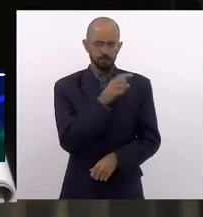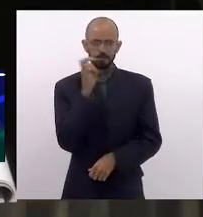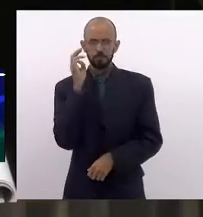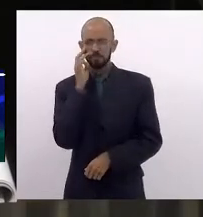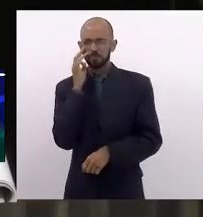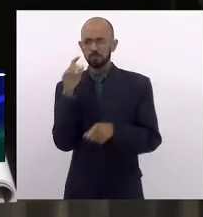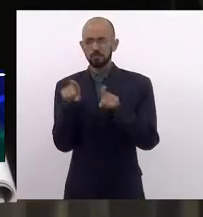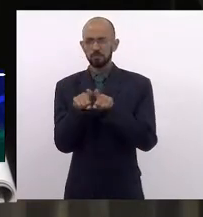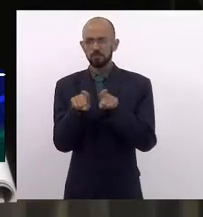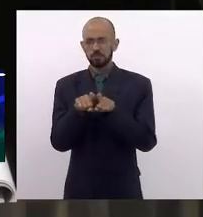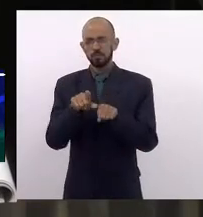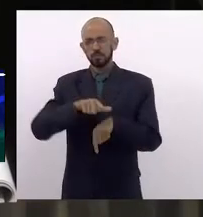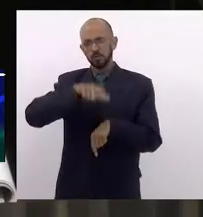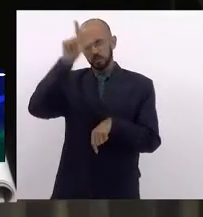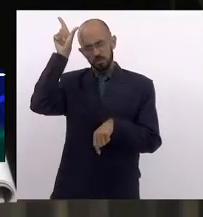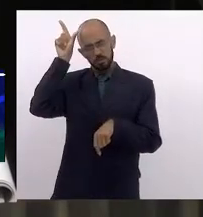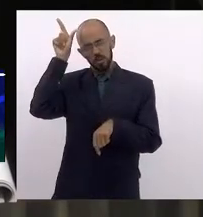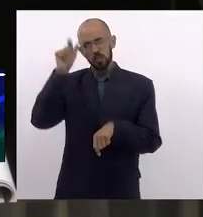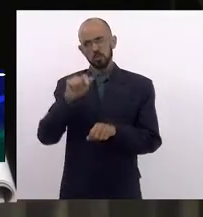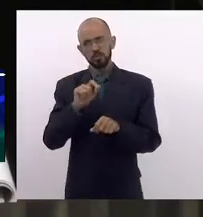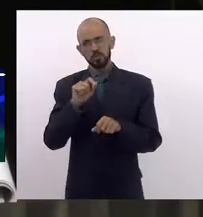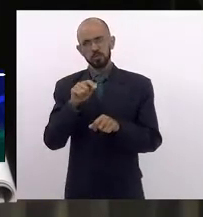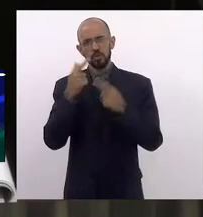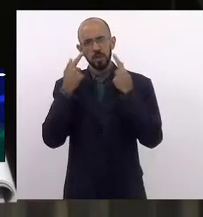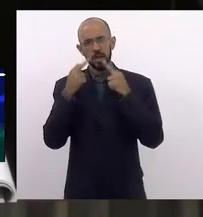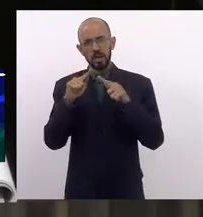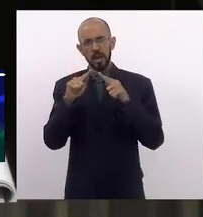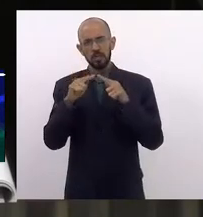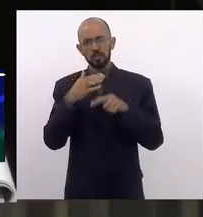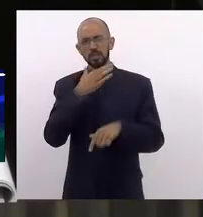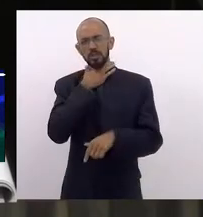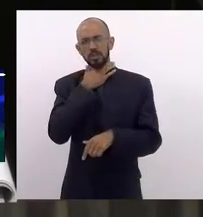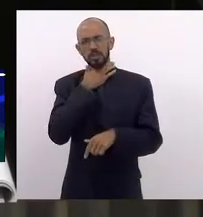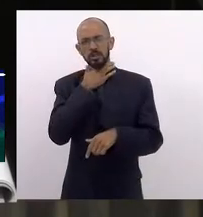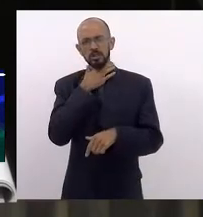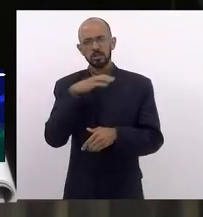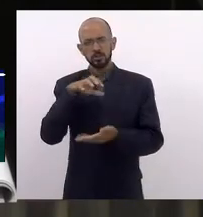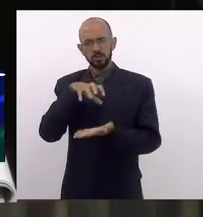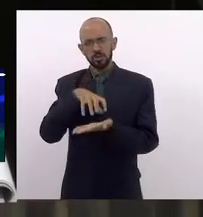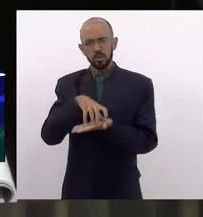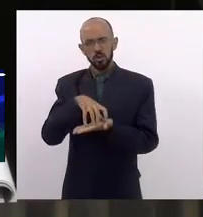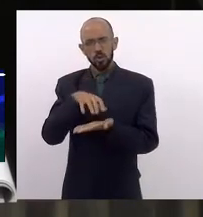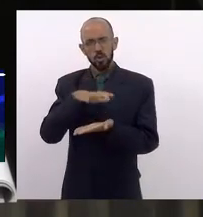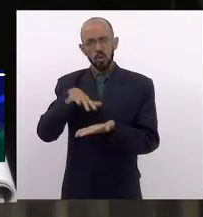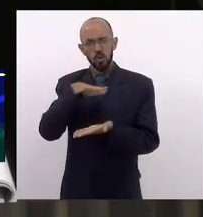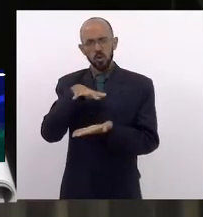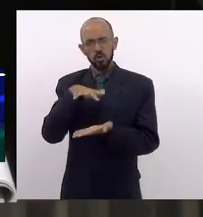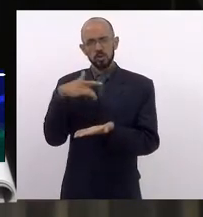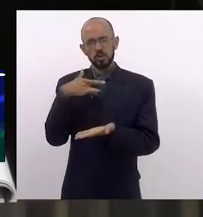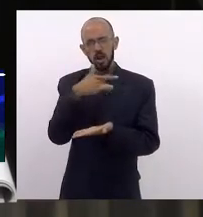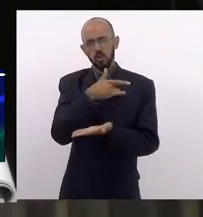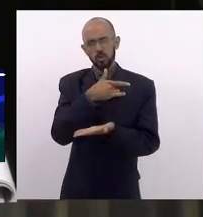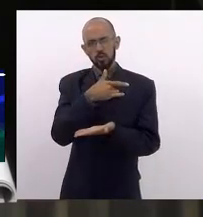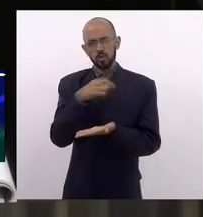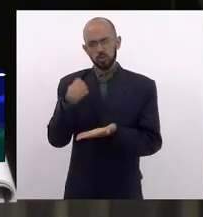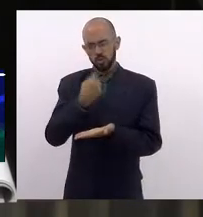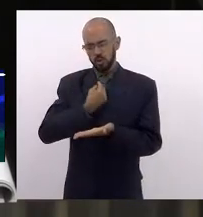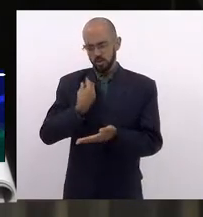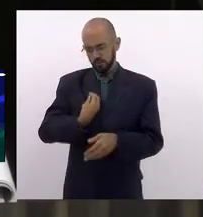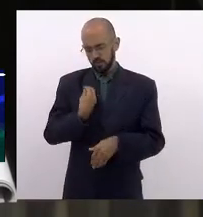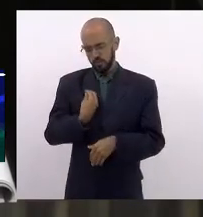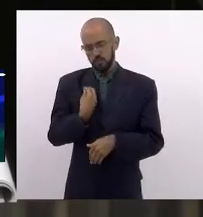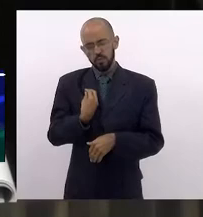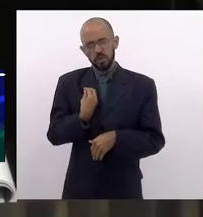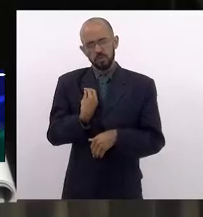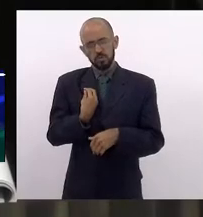pintado waldeck falou nos Paulo sobre a grave crise na área da saúde que nós vivenciamos de perto a